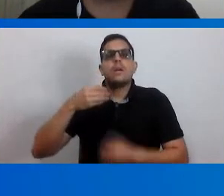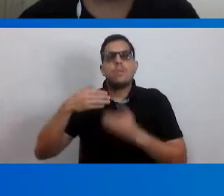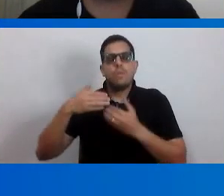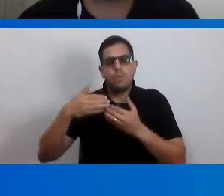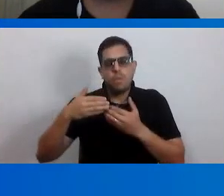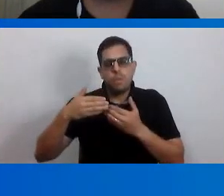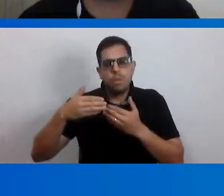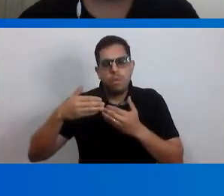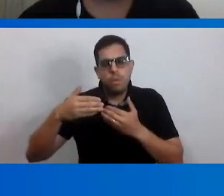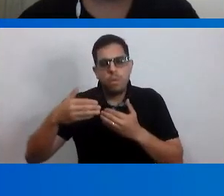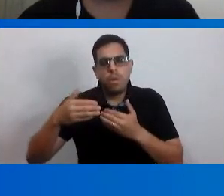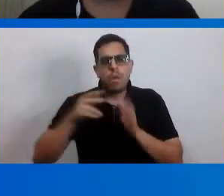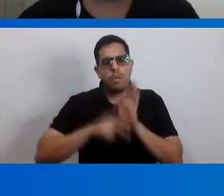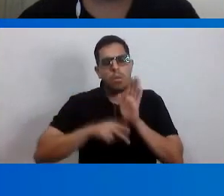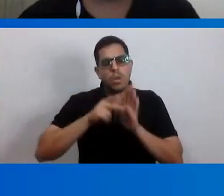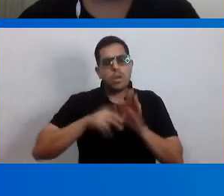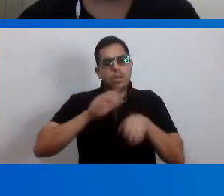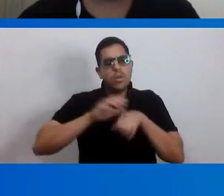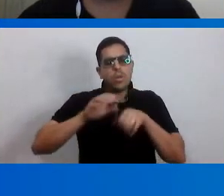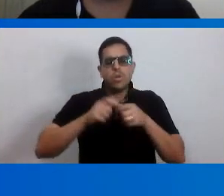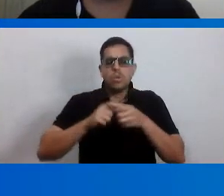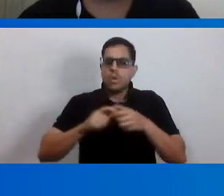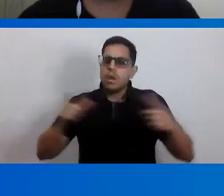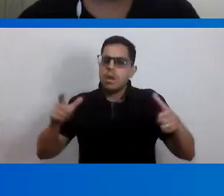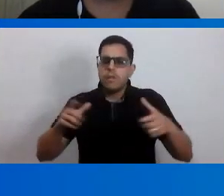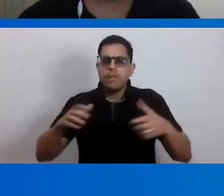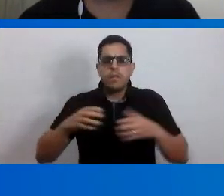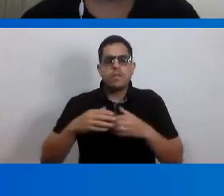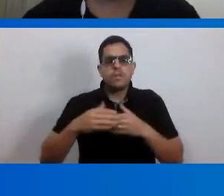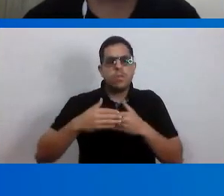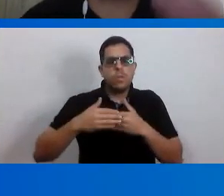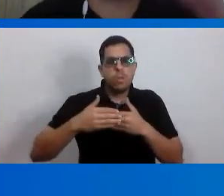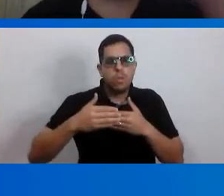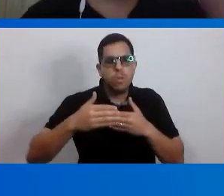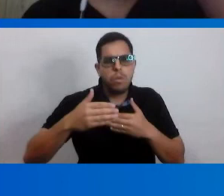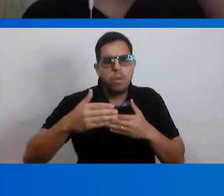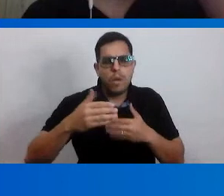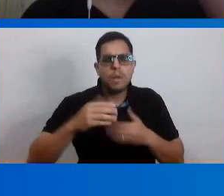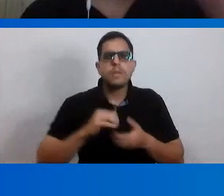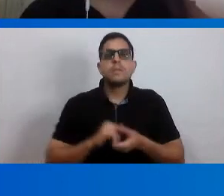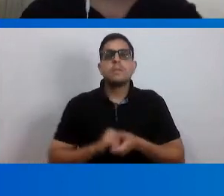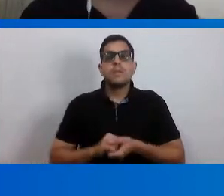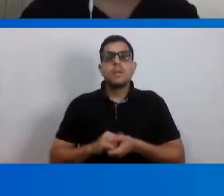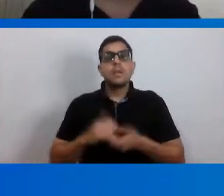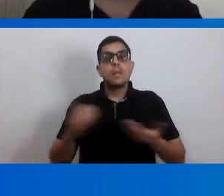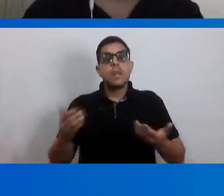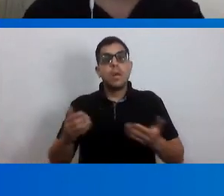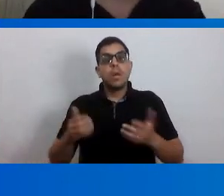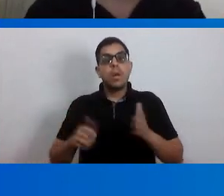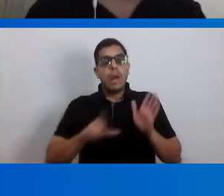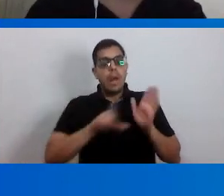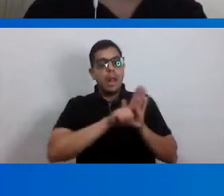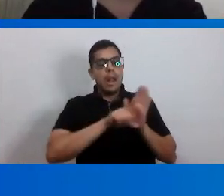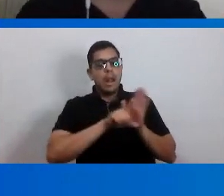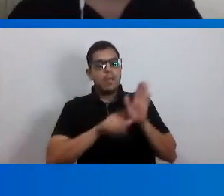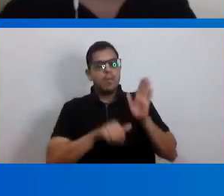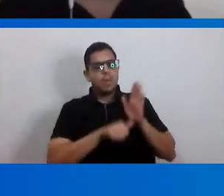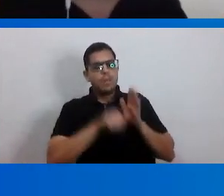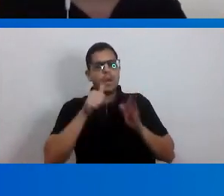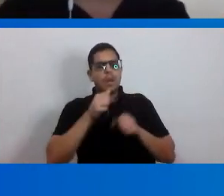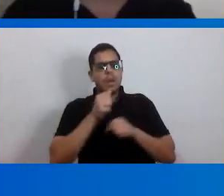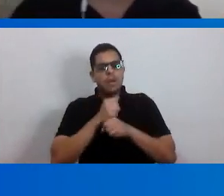cursos inteiros tá bem a primeira portaria que deu origem para Isso foi em 2001 tá E que